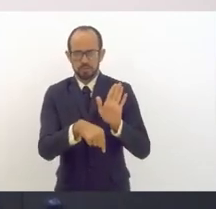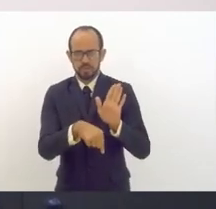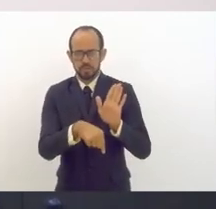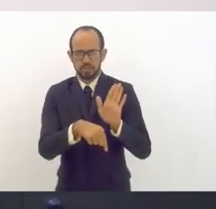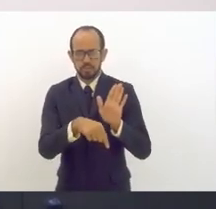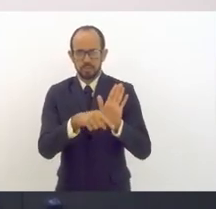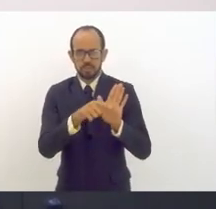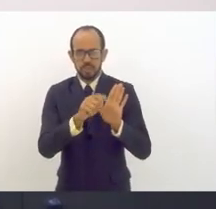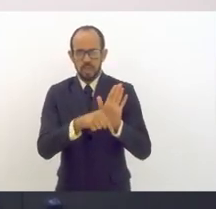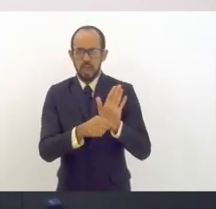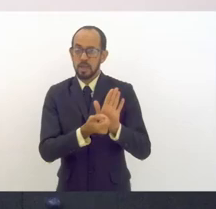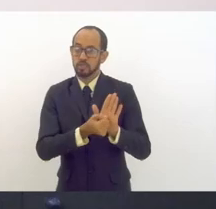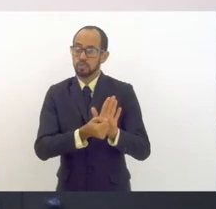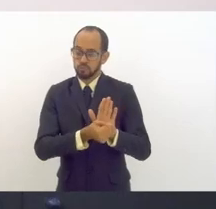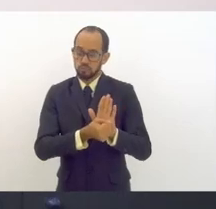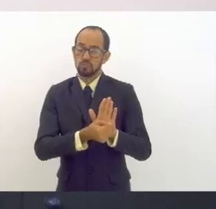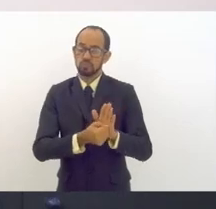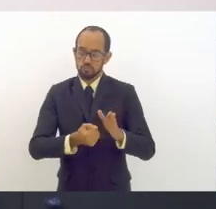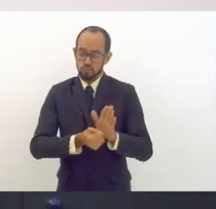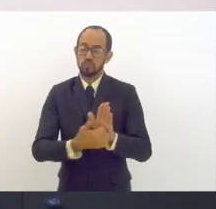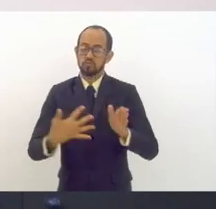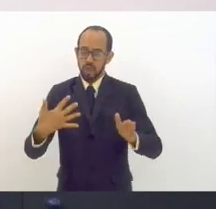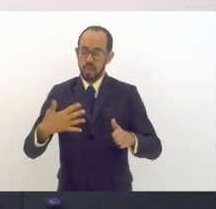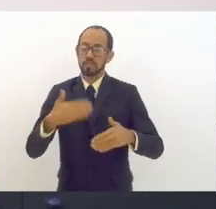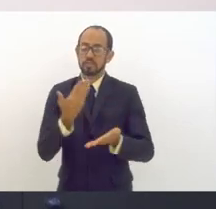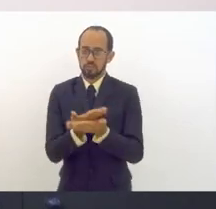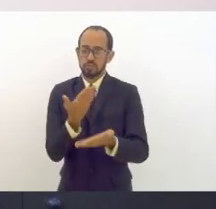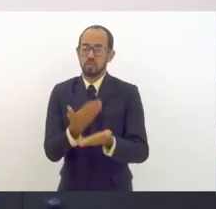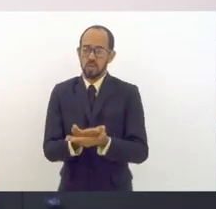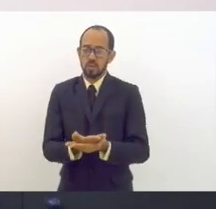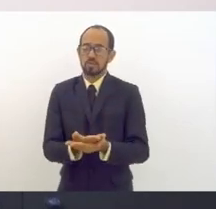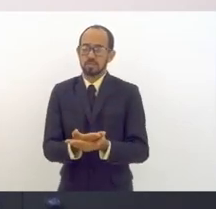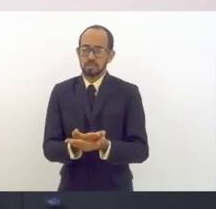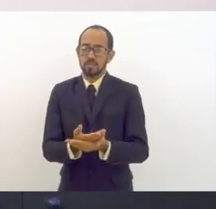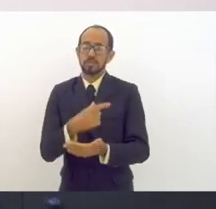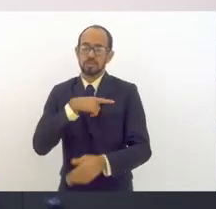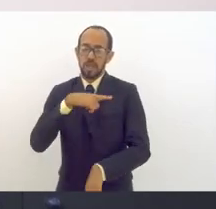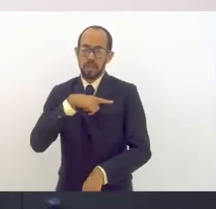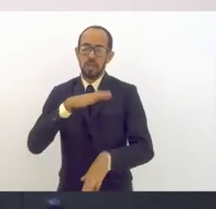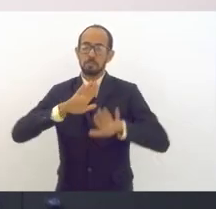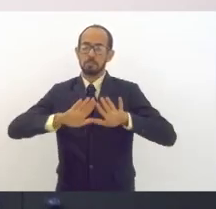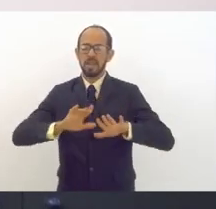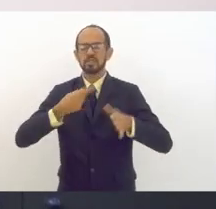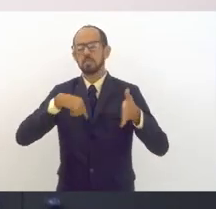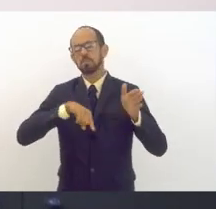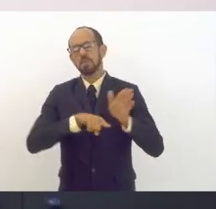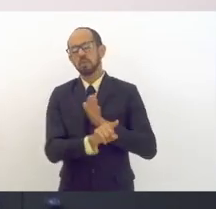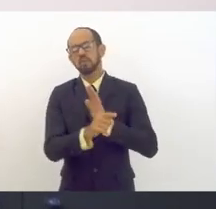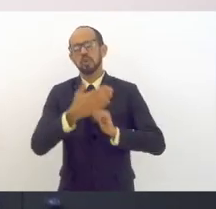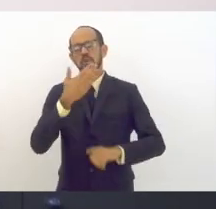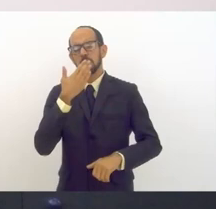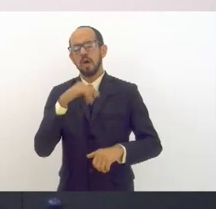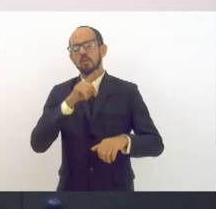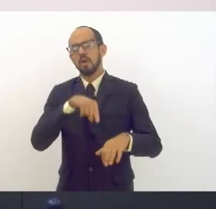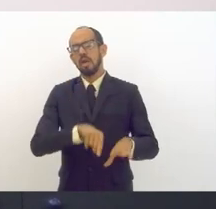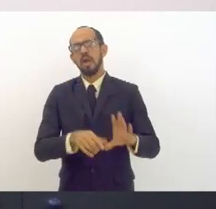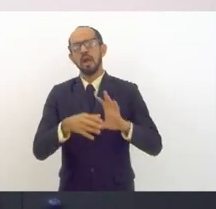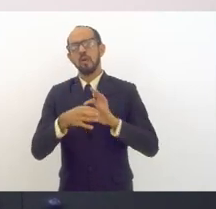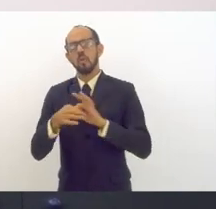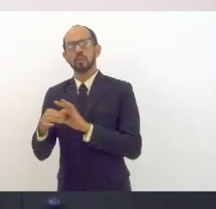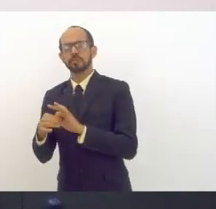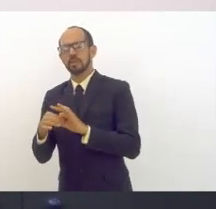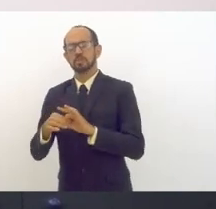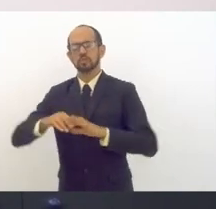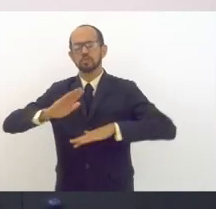expressivo de escolas tem bibliotecas escolares, né, mas eu pergunto qual é a situação da presença de bibliotecários e